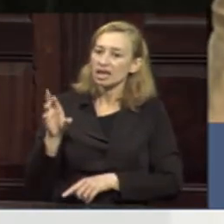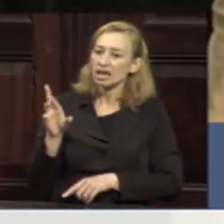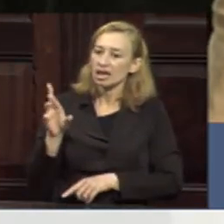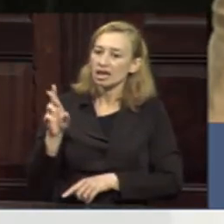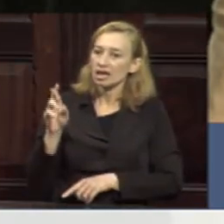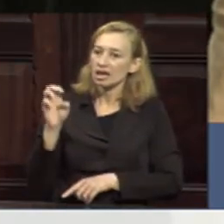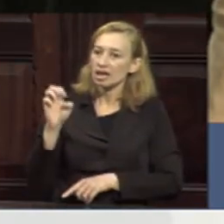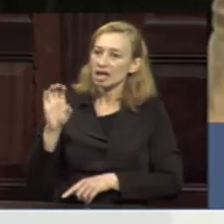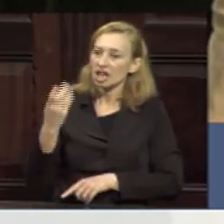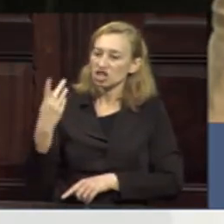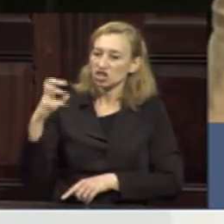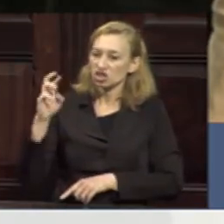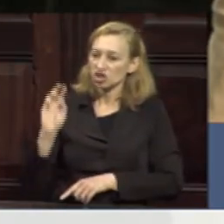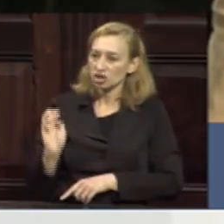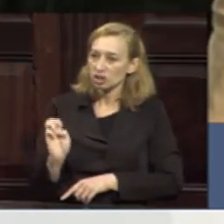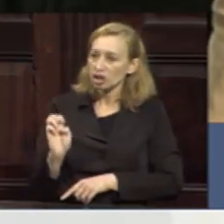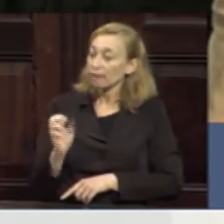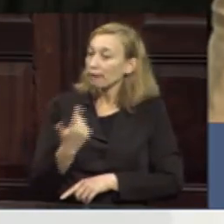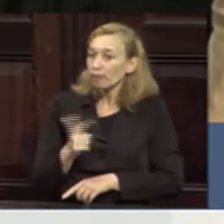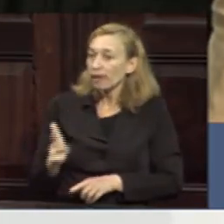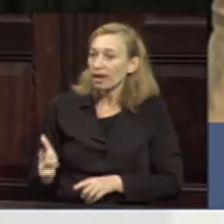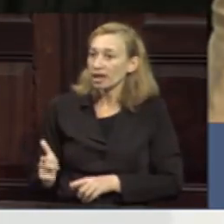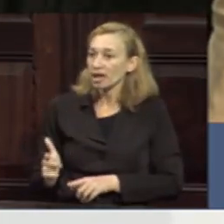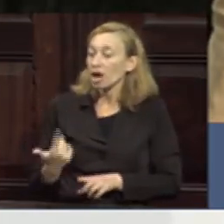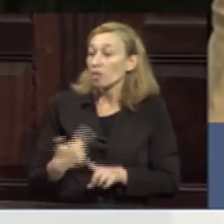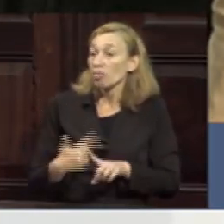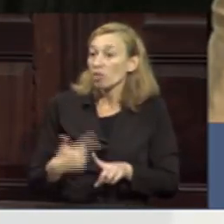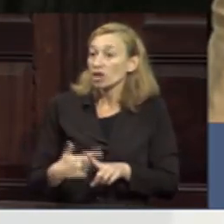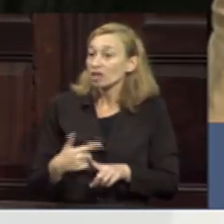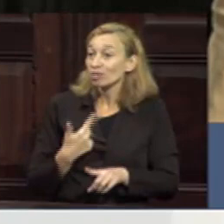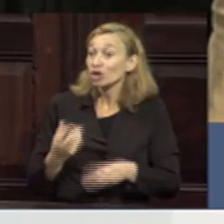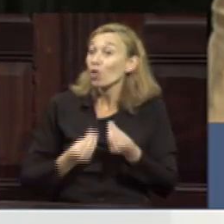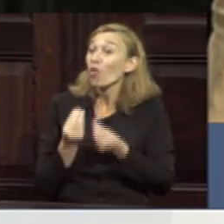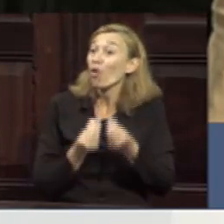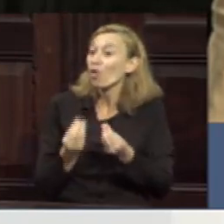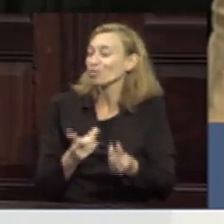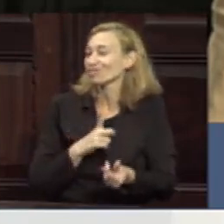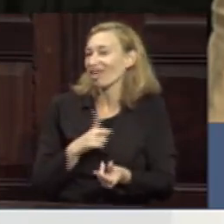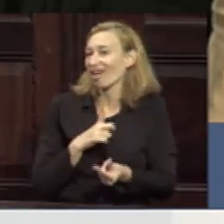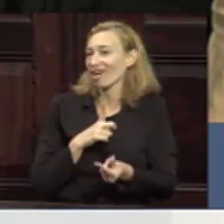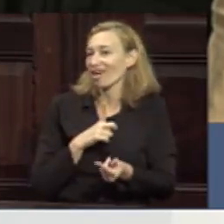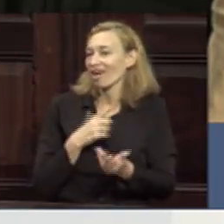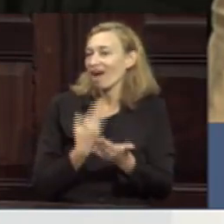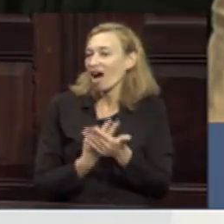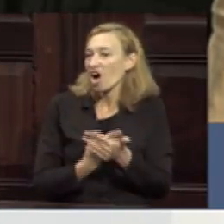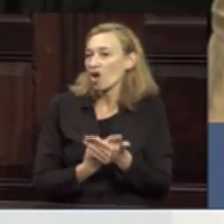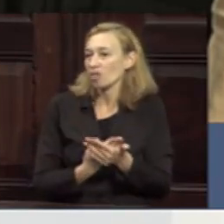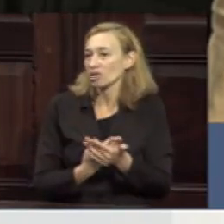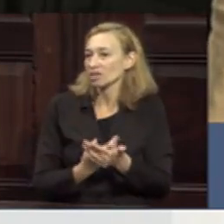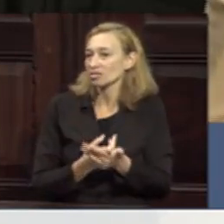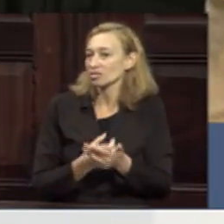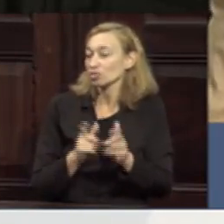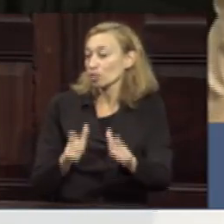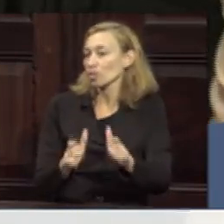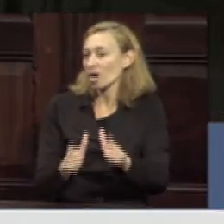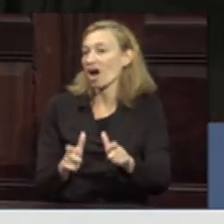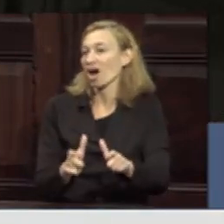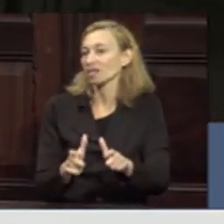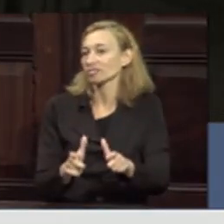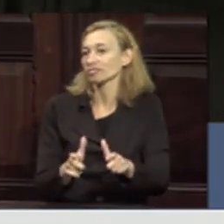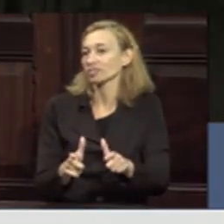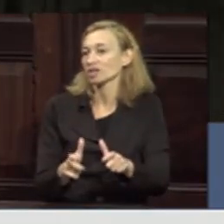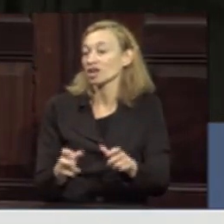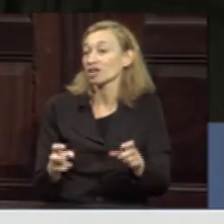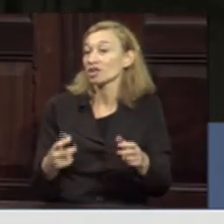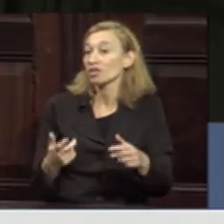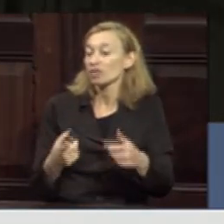os seus filhos na creche que tem na escola, porque não há nenhum mínimo cuidado nessa política de confronto, de entender